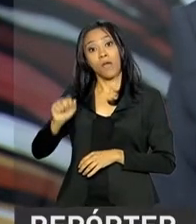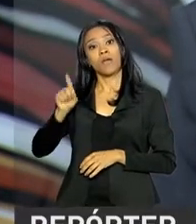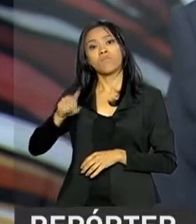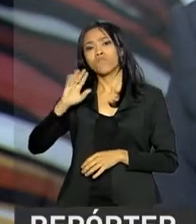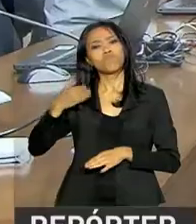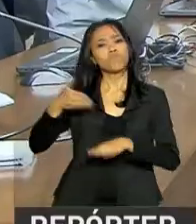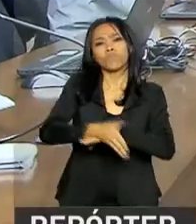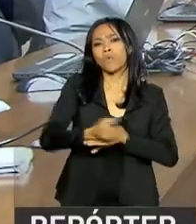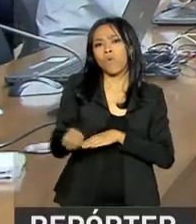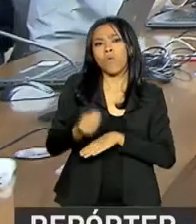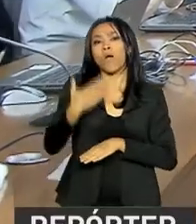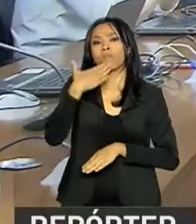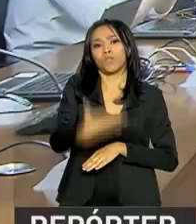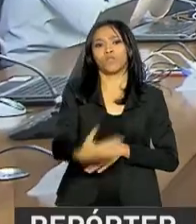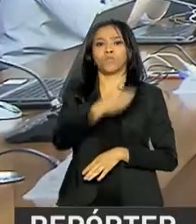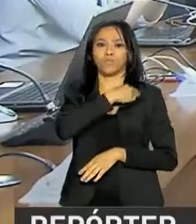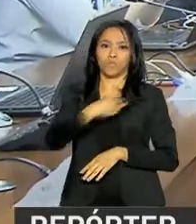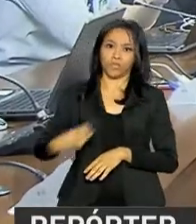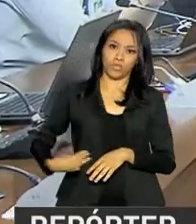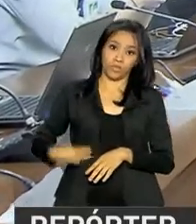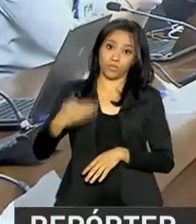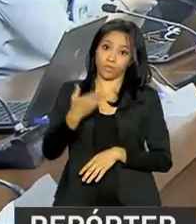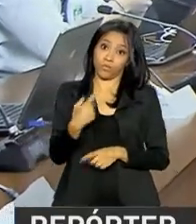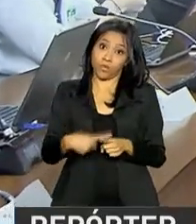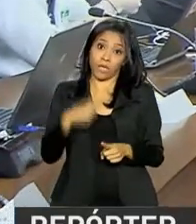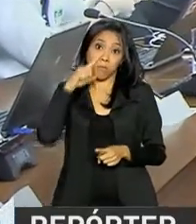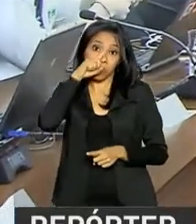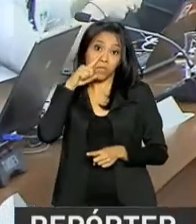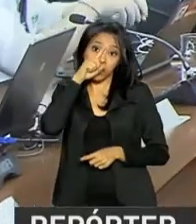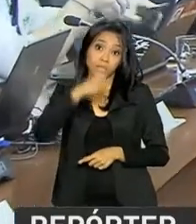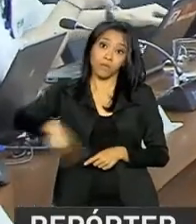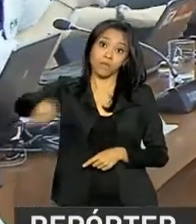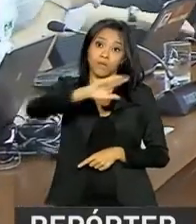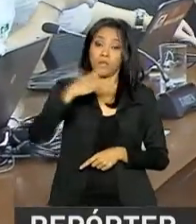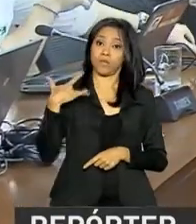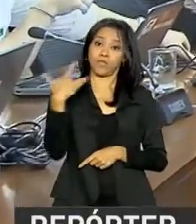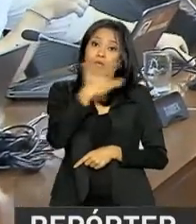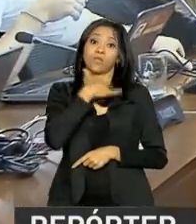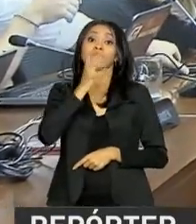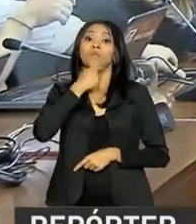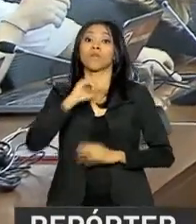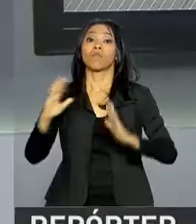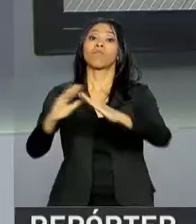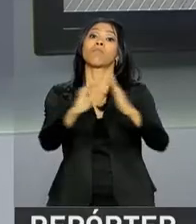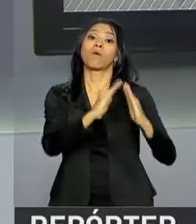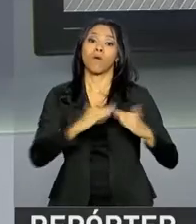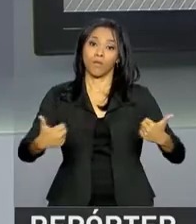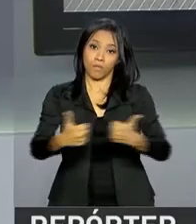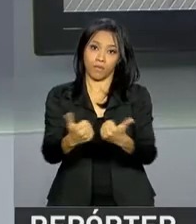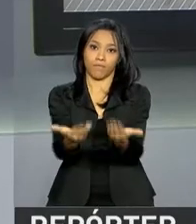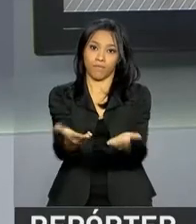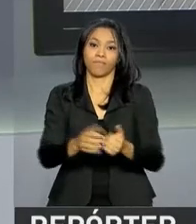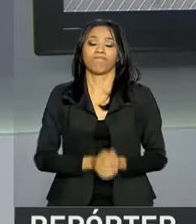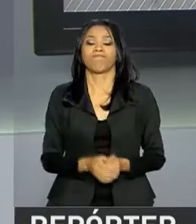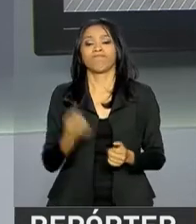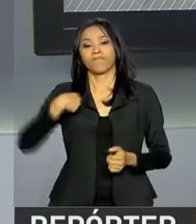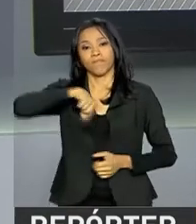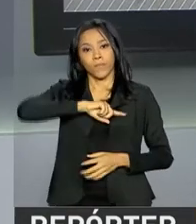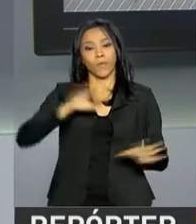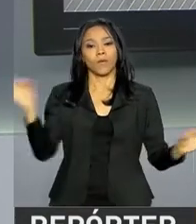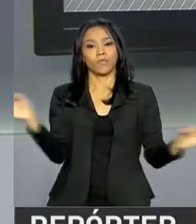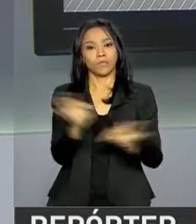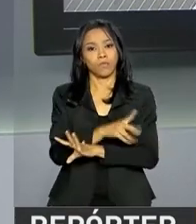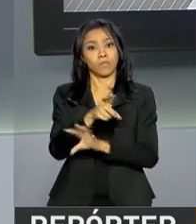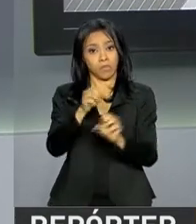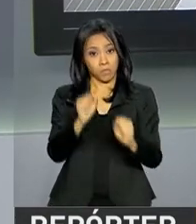ambiente sarney filho já que o vazamento coloca em risco a saúde dos moradores da região nós ficamos por aqui você pode